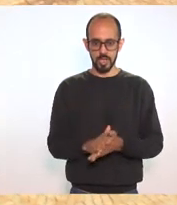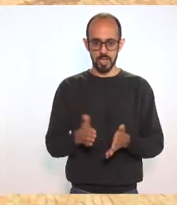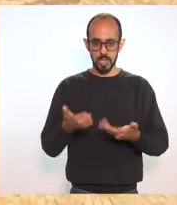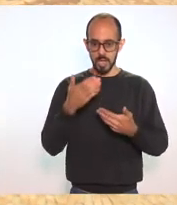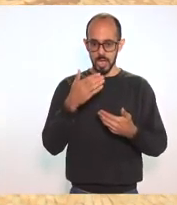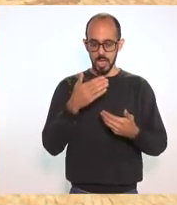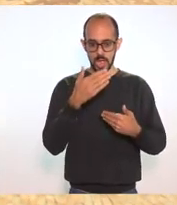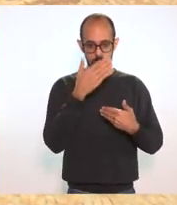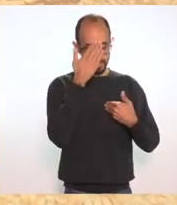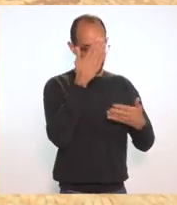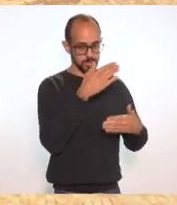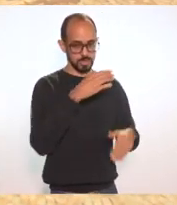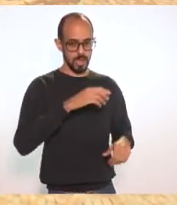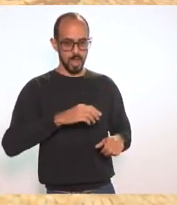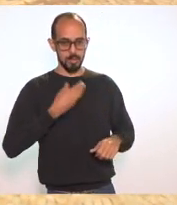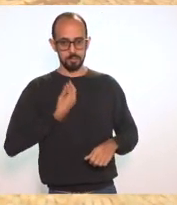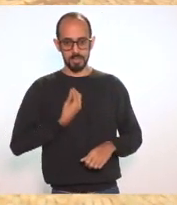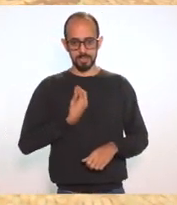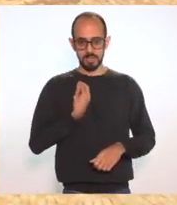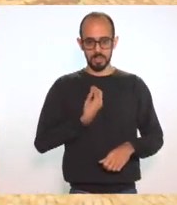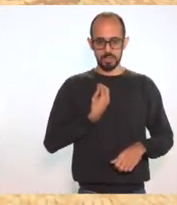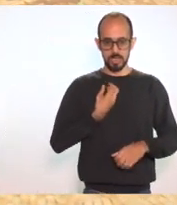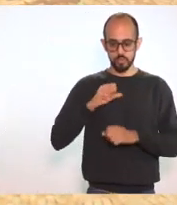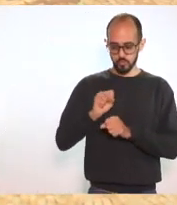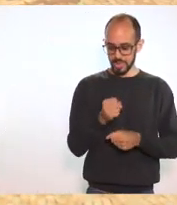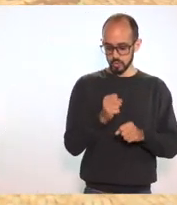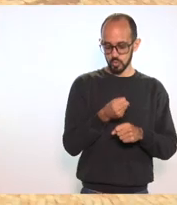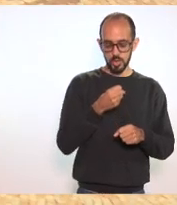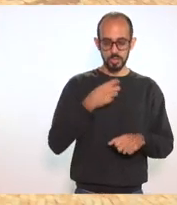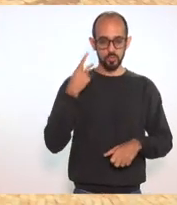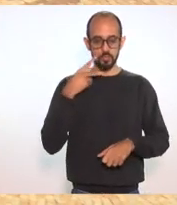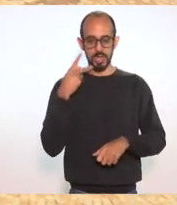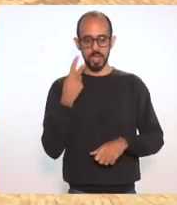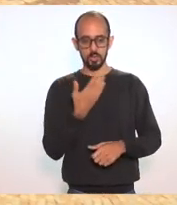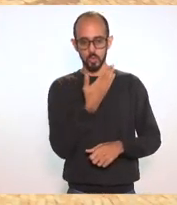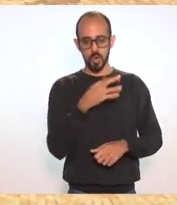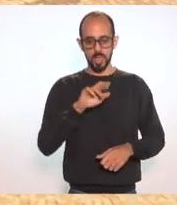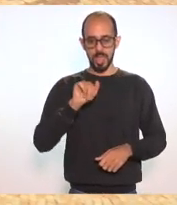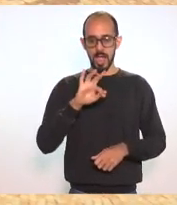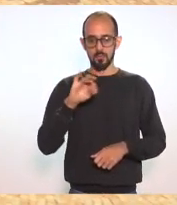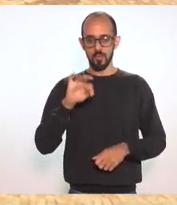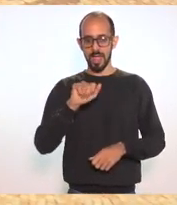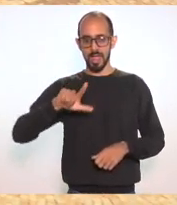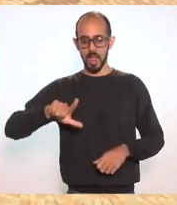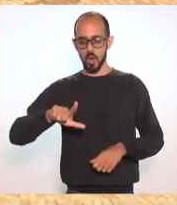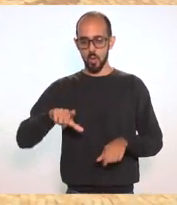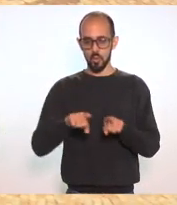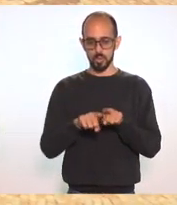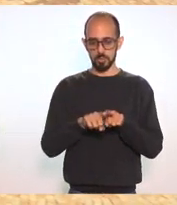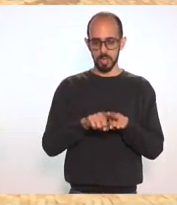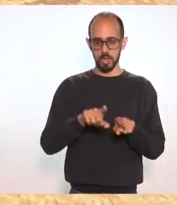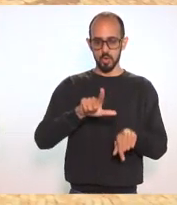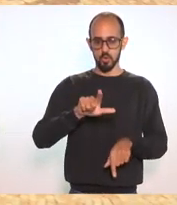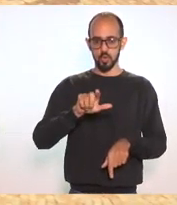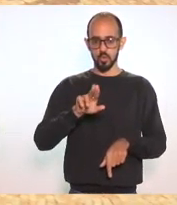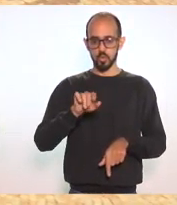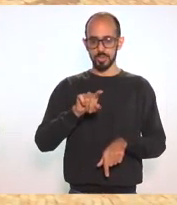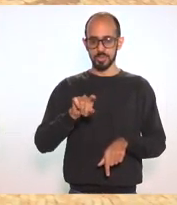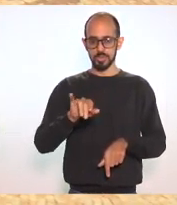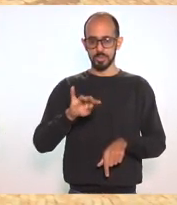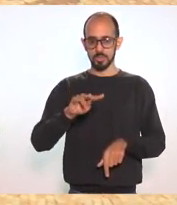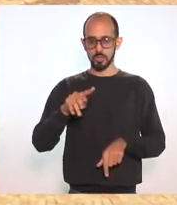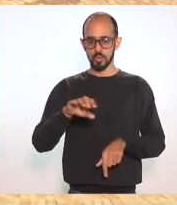vereador Vitor Vitinho, lá de Vassouras, também dos vereadores Rafael e Luizinho, lá de